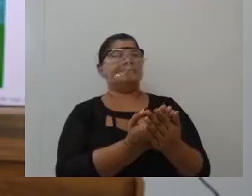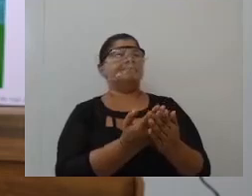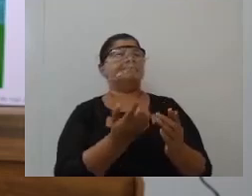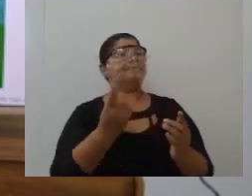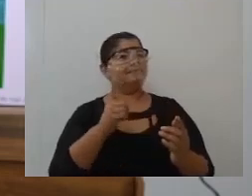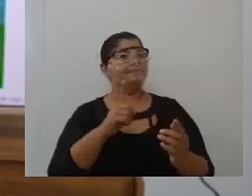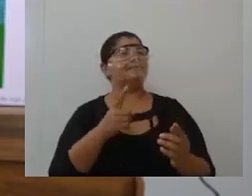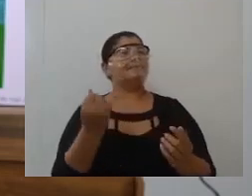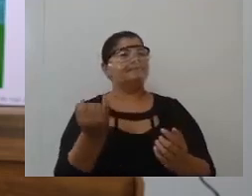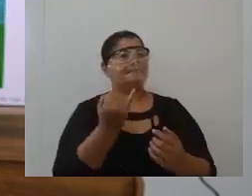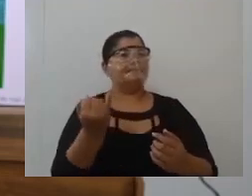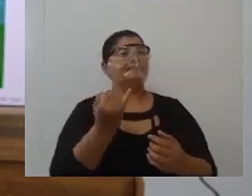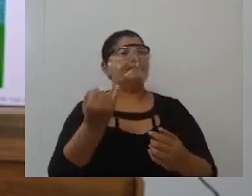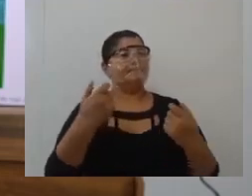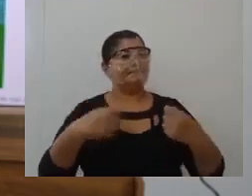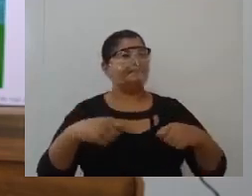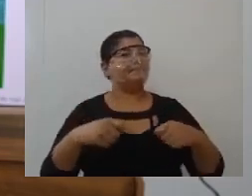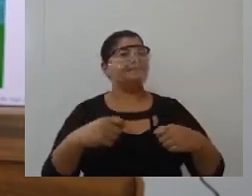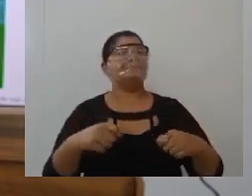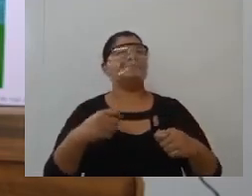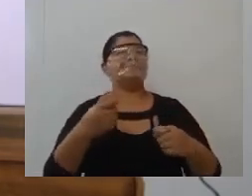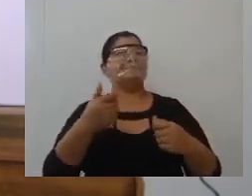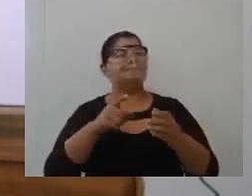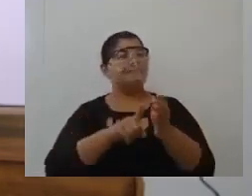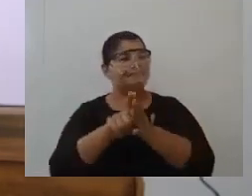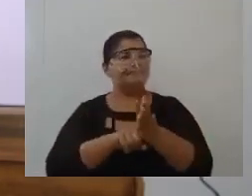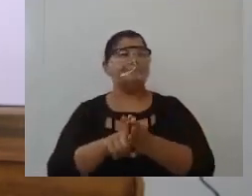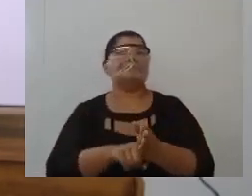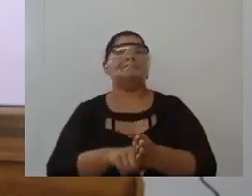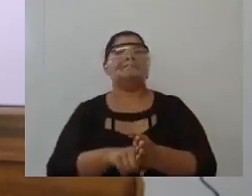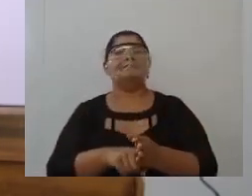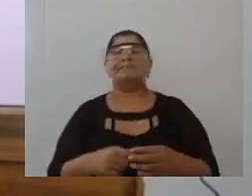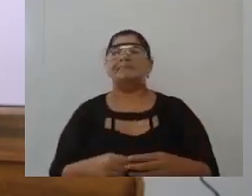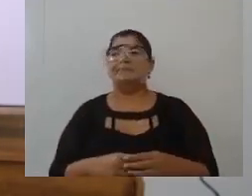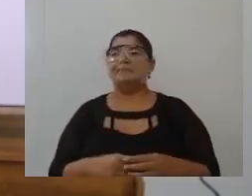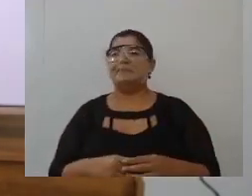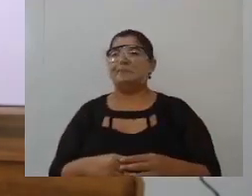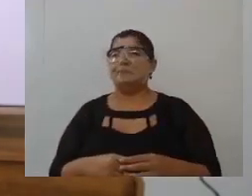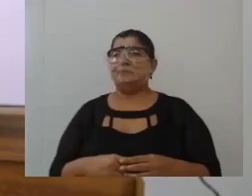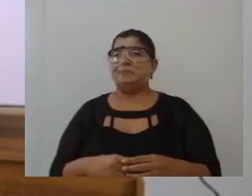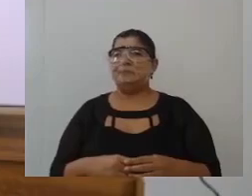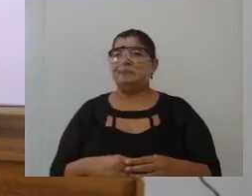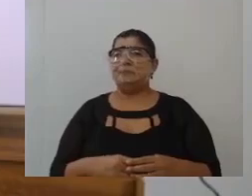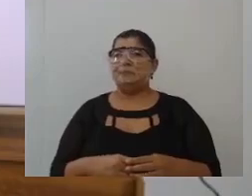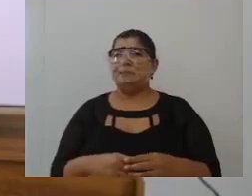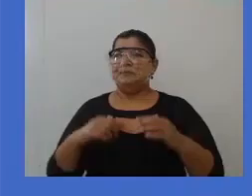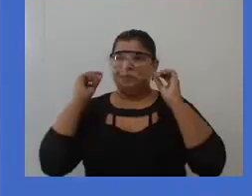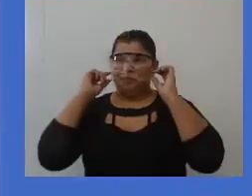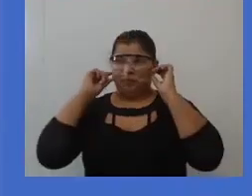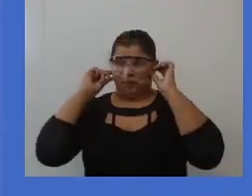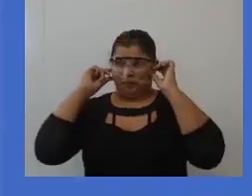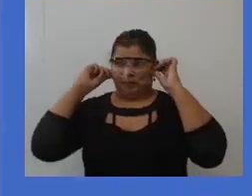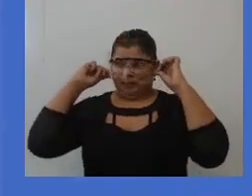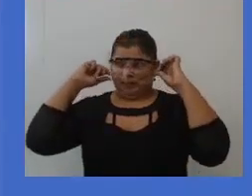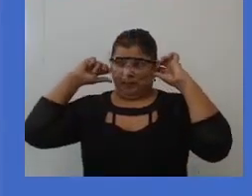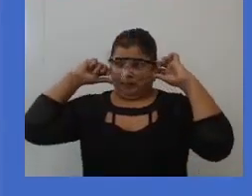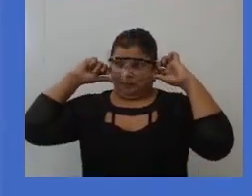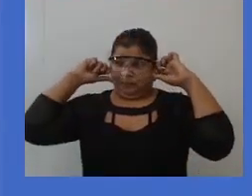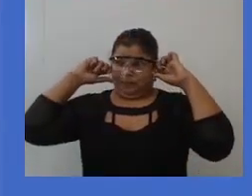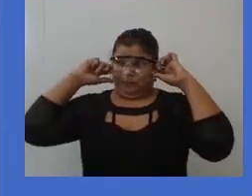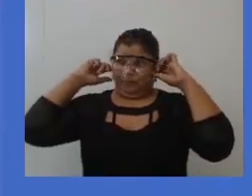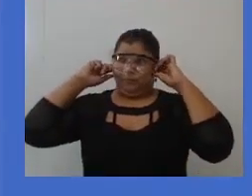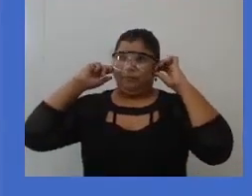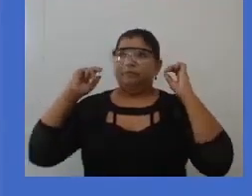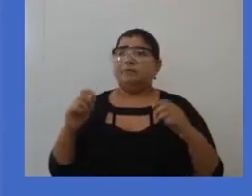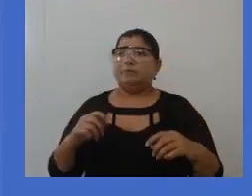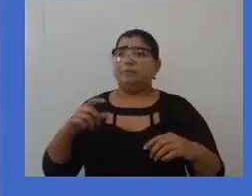dar importância. Beleza? Bem, aí eu queria pegar essa frase aqui